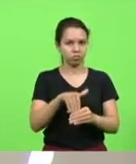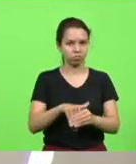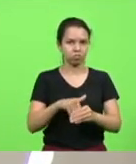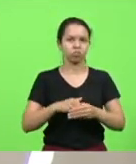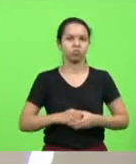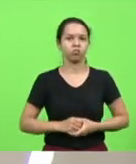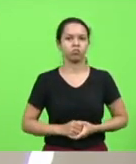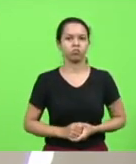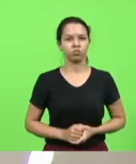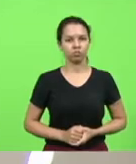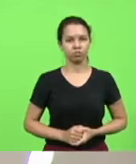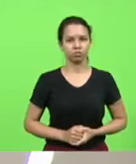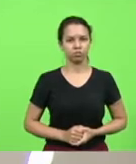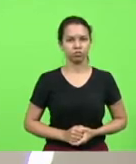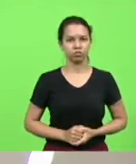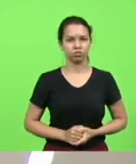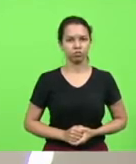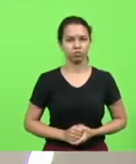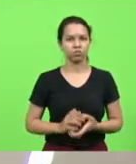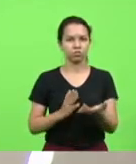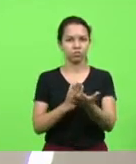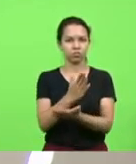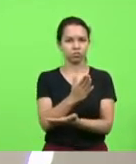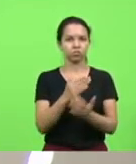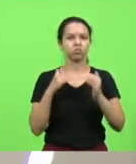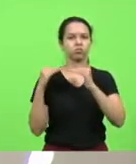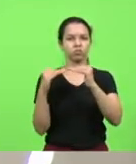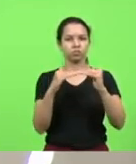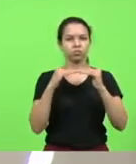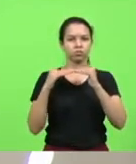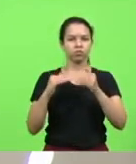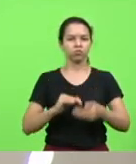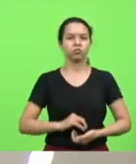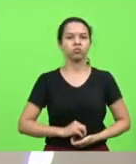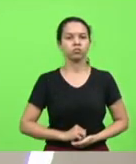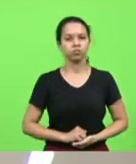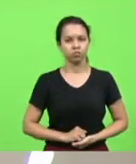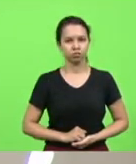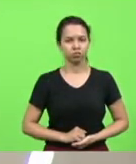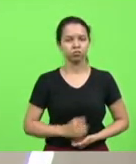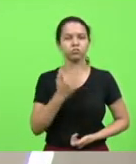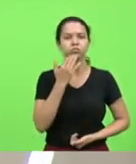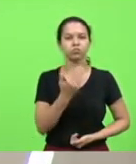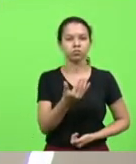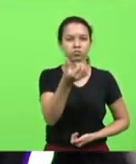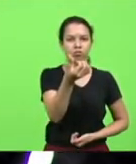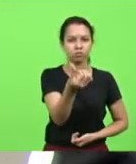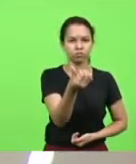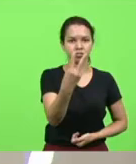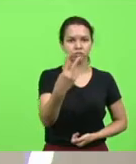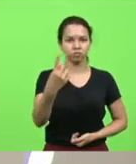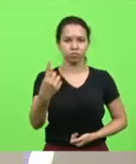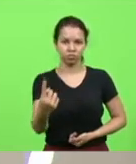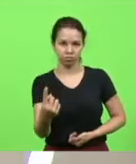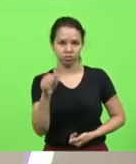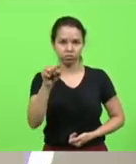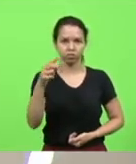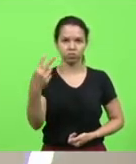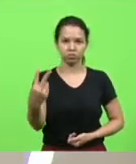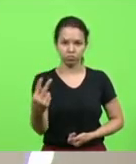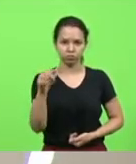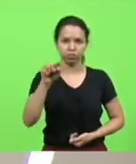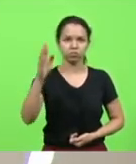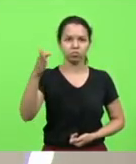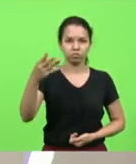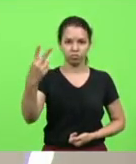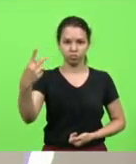aprovam permaneçam como se encontra. Aprovado por unanimidade. Requerimento 621.2/2021, autoria deputado